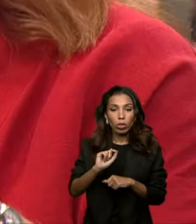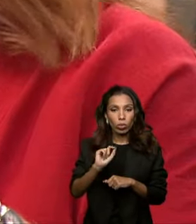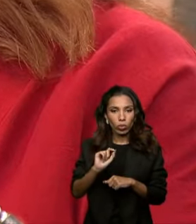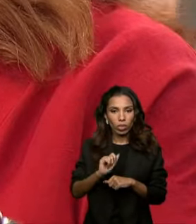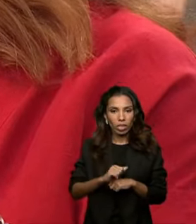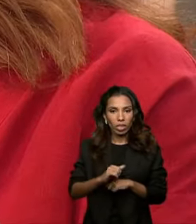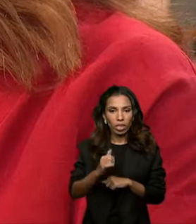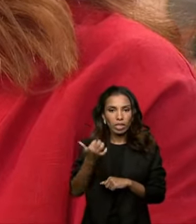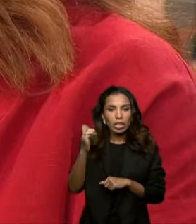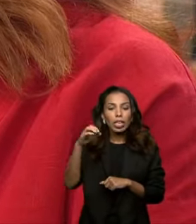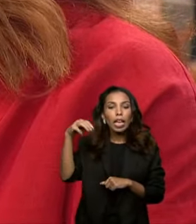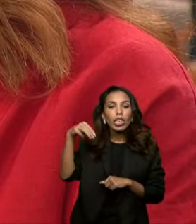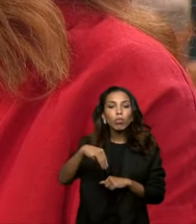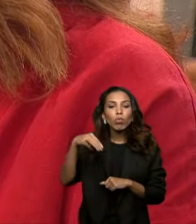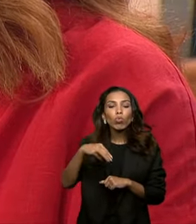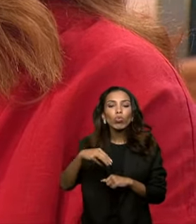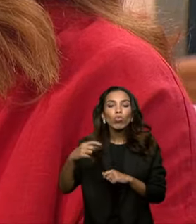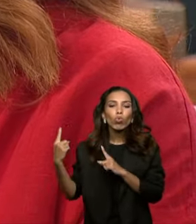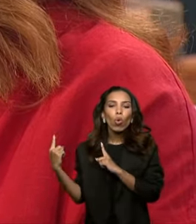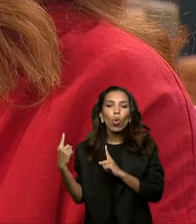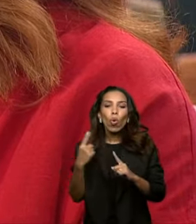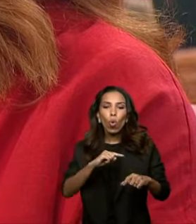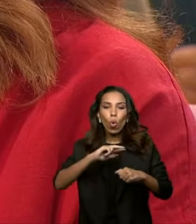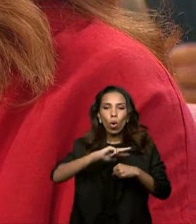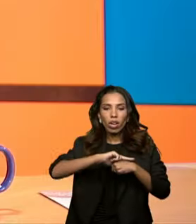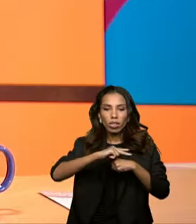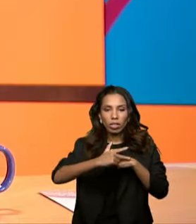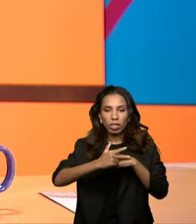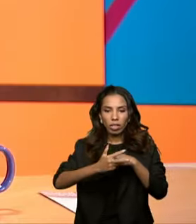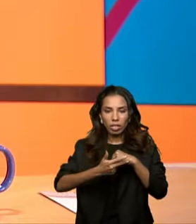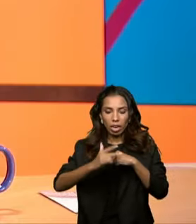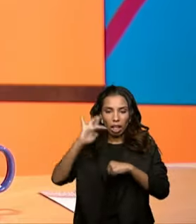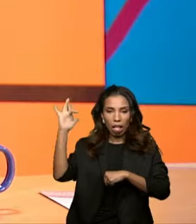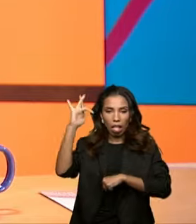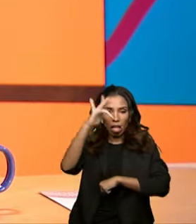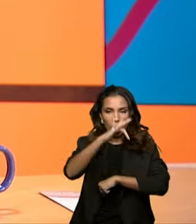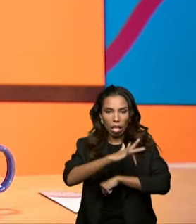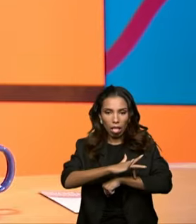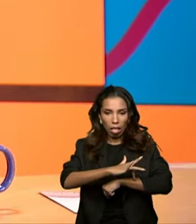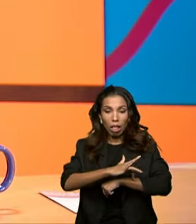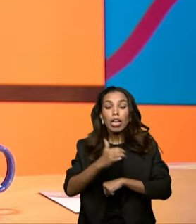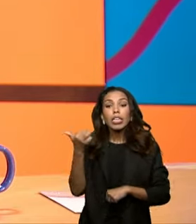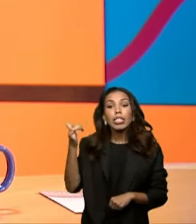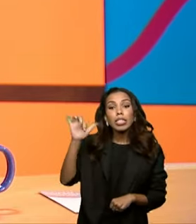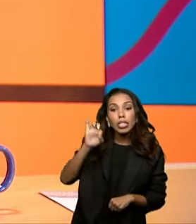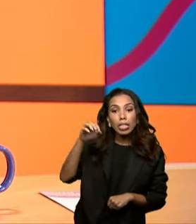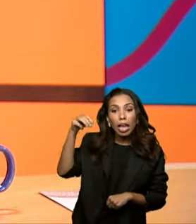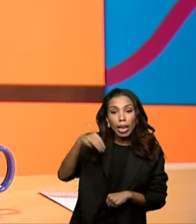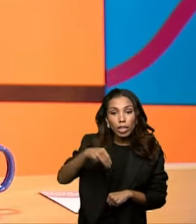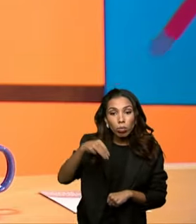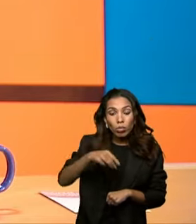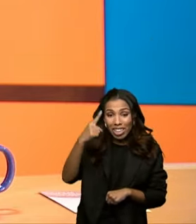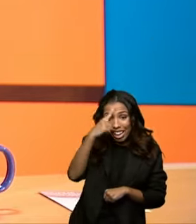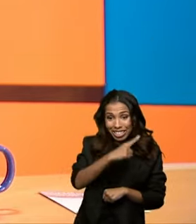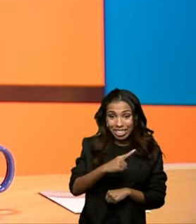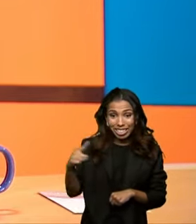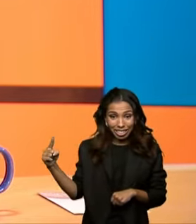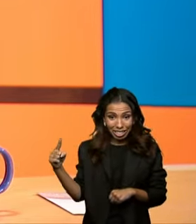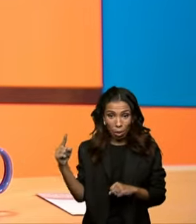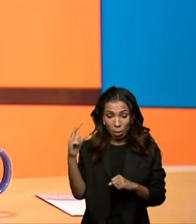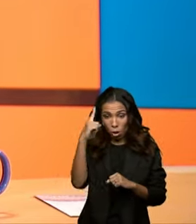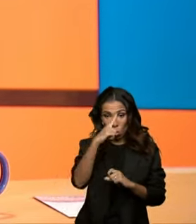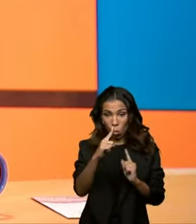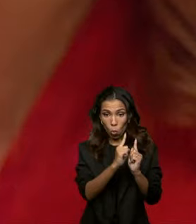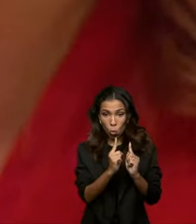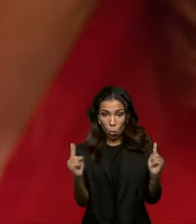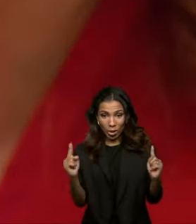Aedes. Você pode explicar pra gente, Posso, por favor, Denise? Então, a ideia da campanha é investir 10 minutos por semana do seu tempo. Uma